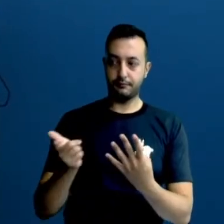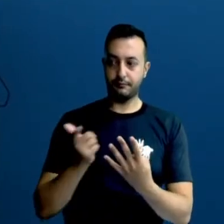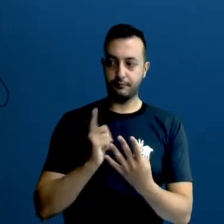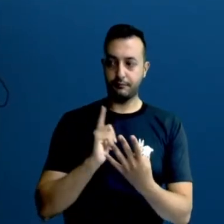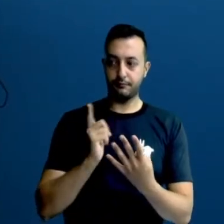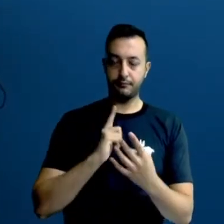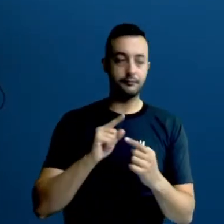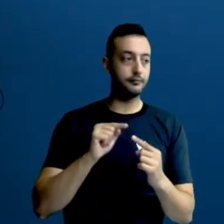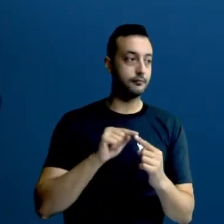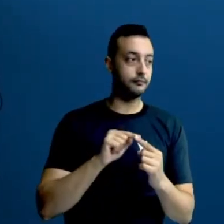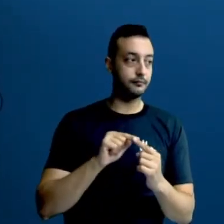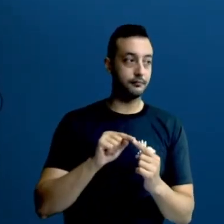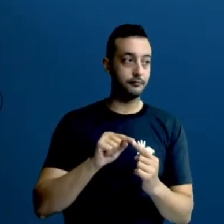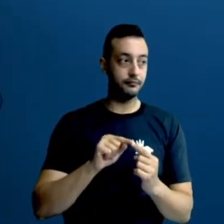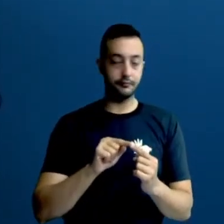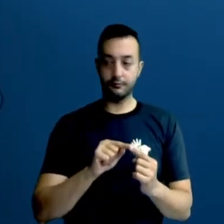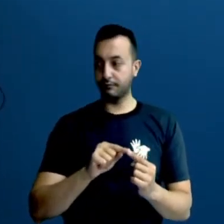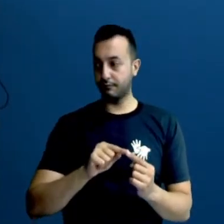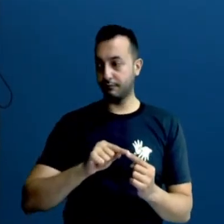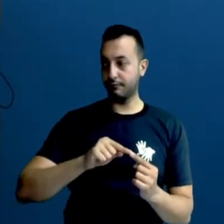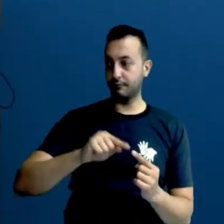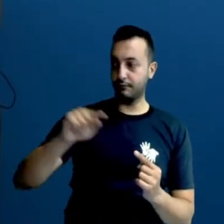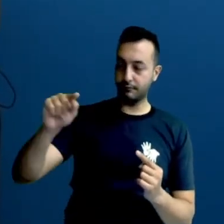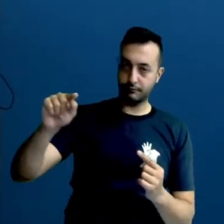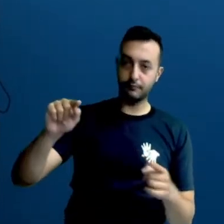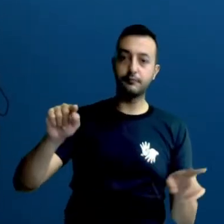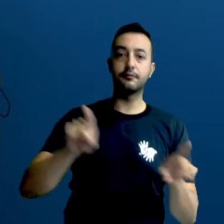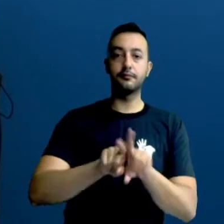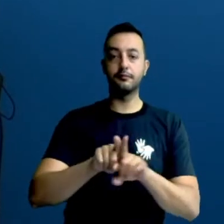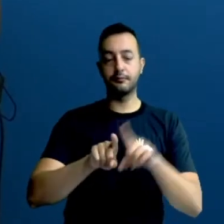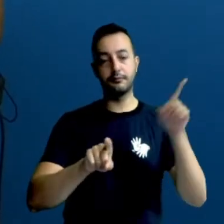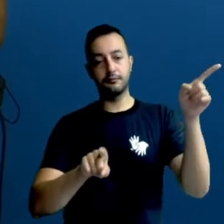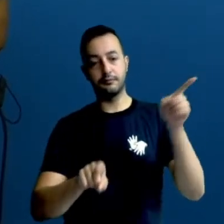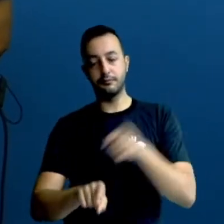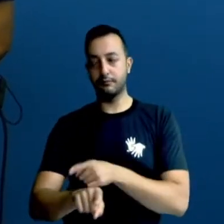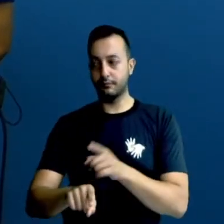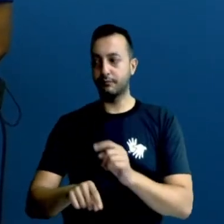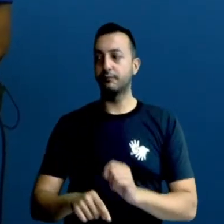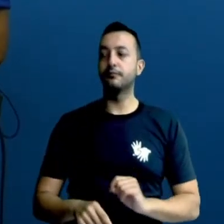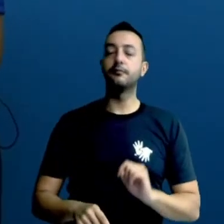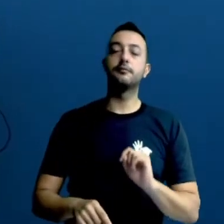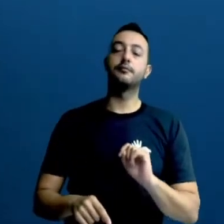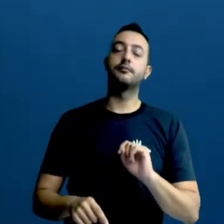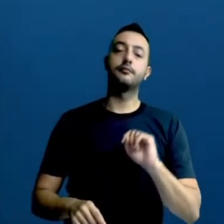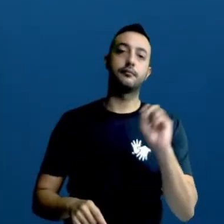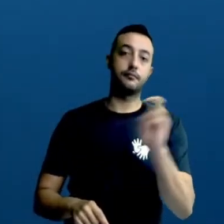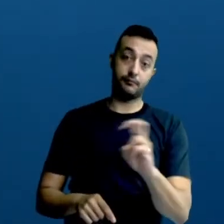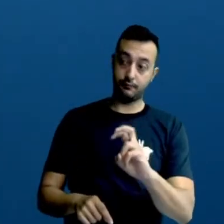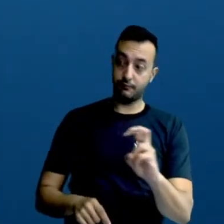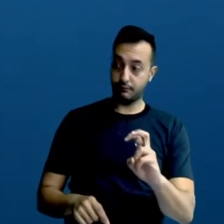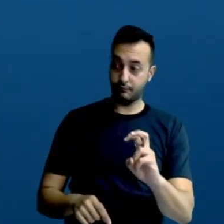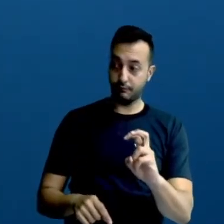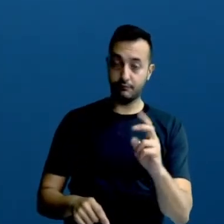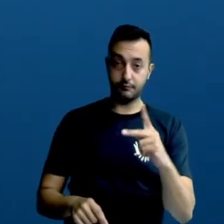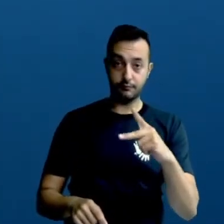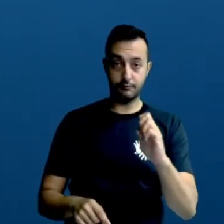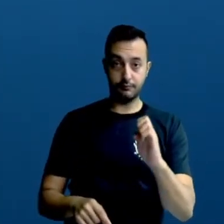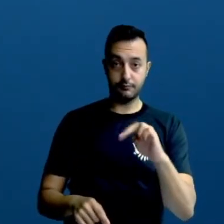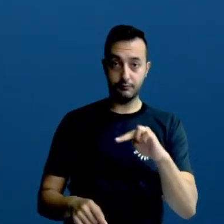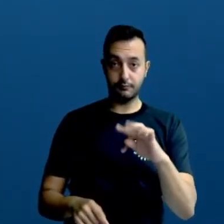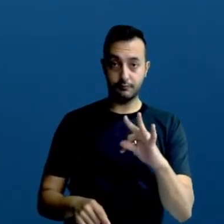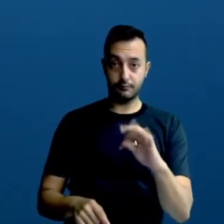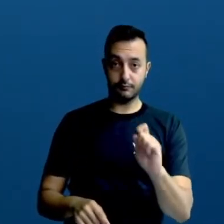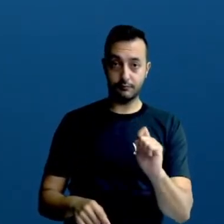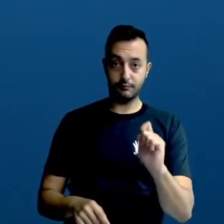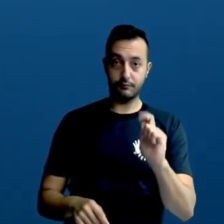saindo desse ponto aqui, né, uma diagonal e do outro também, tá? Para o pentágono, aqui a gente viu que desse vértice deu